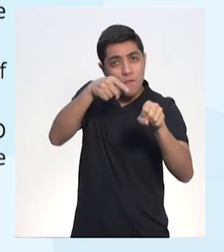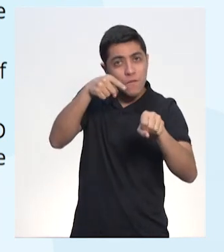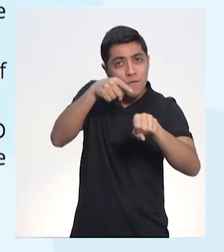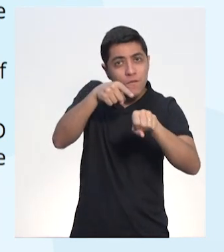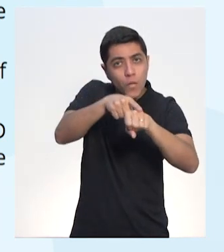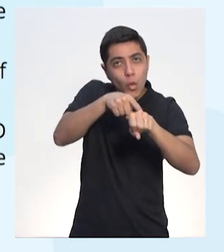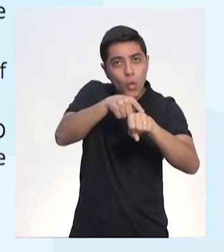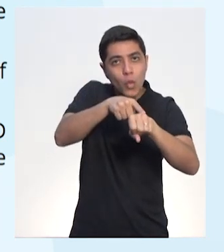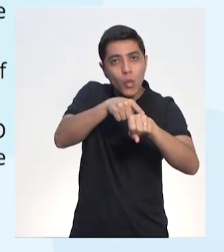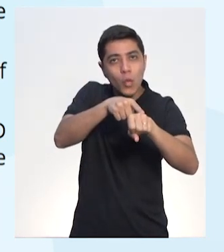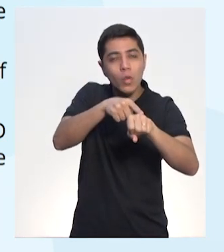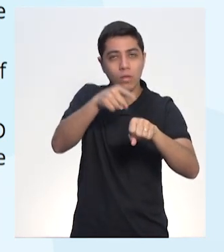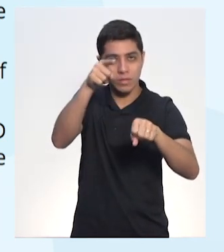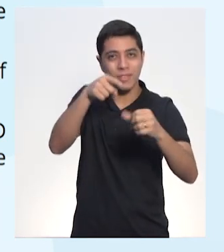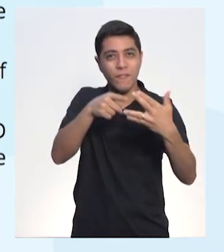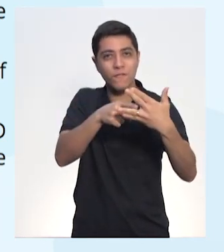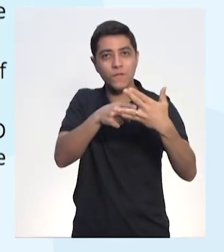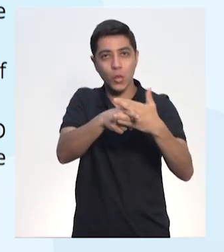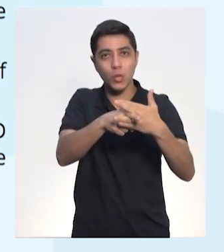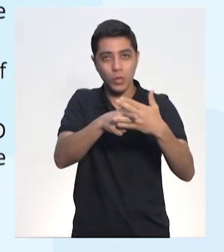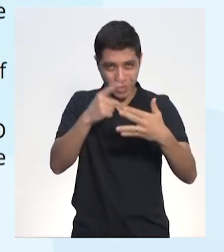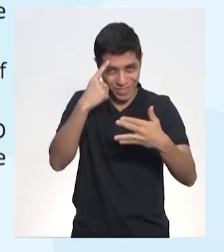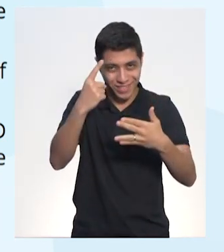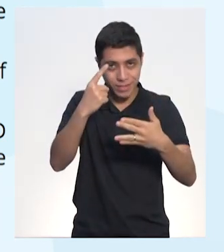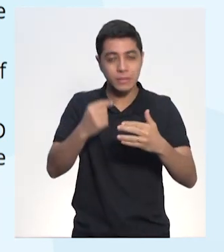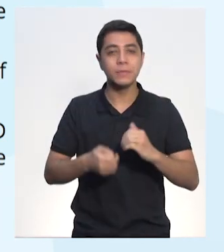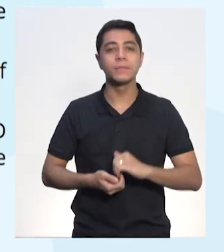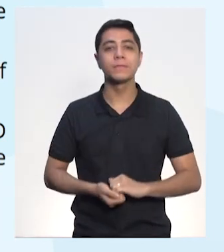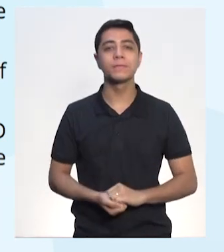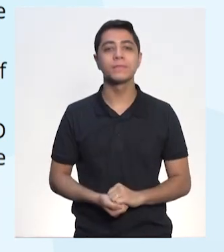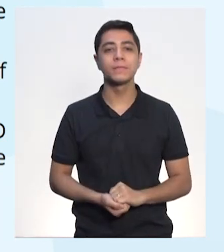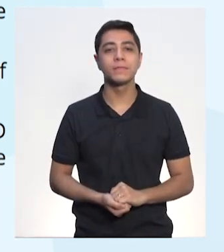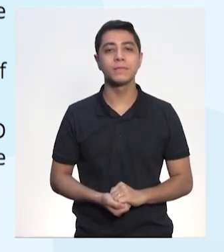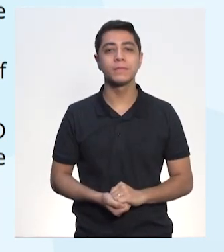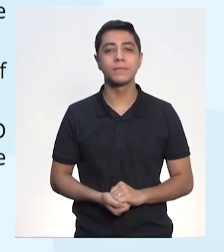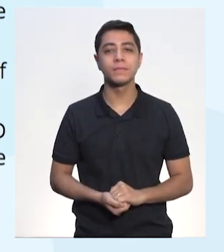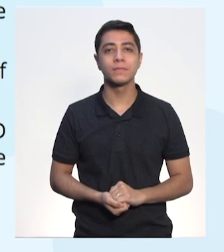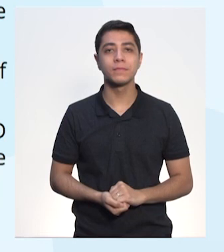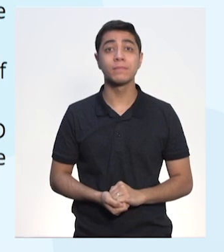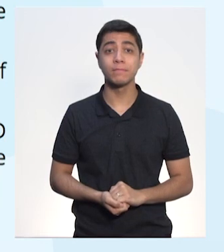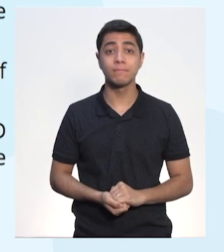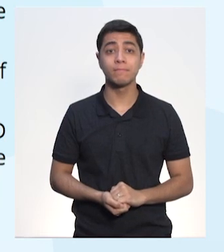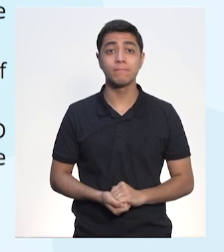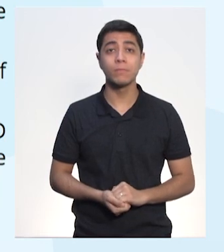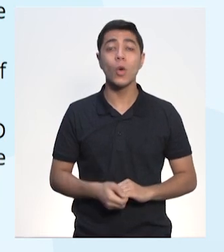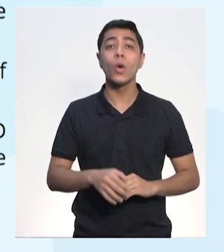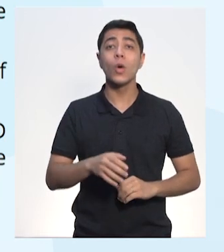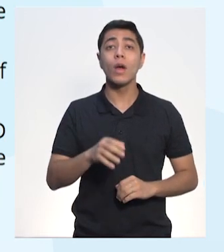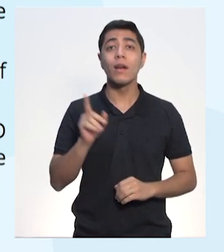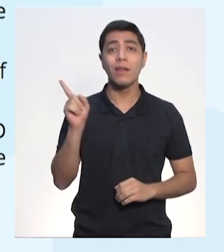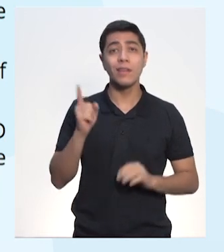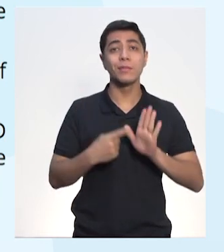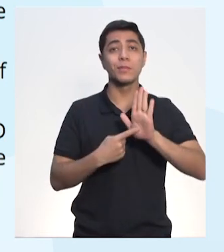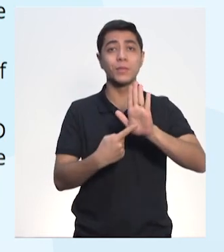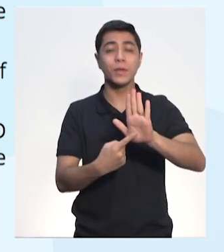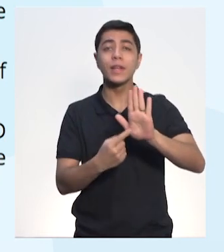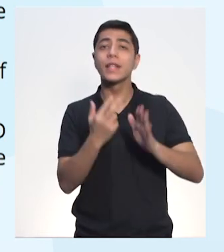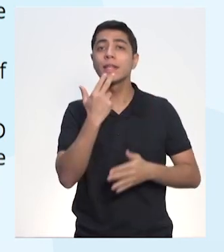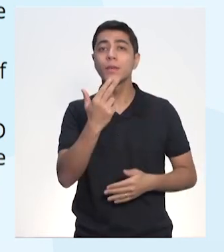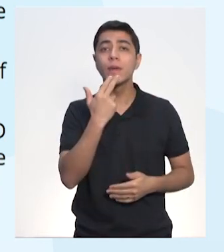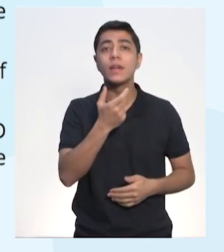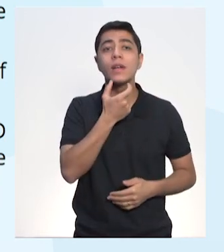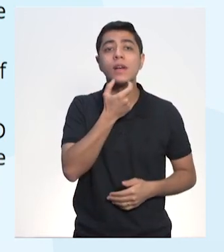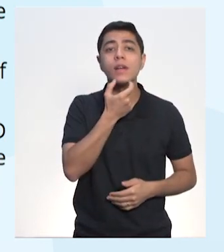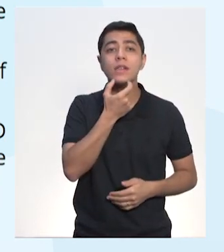3, 2 por 3. Isso. Aí, como está em inglês, deveria estar um ponto aí, não vírgula, tá, gente? Então, em inglês é o contrário,